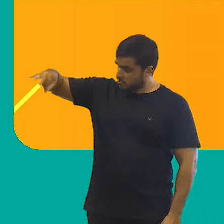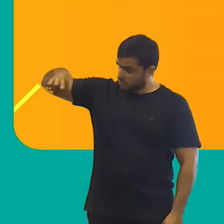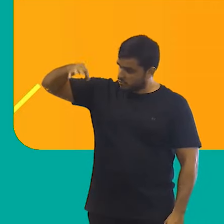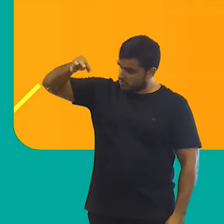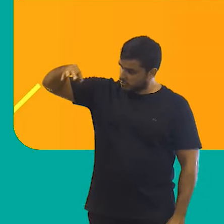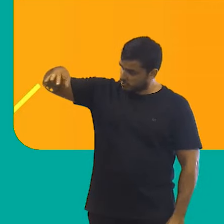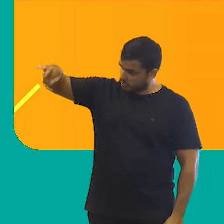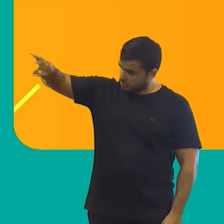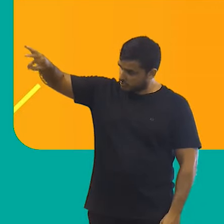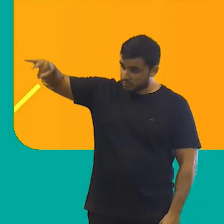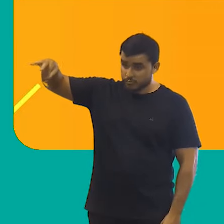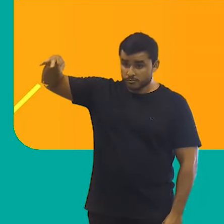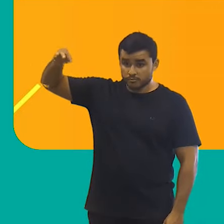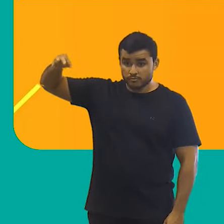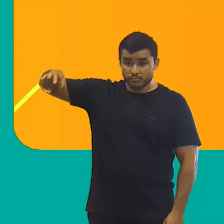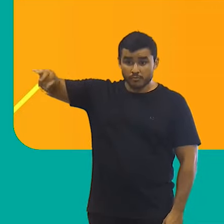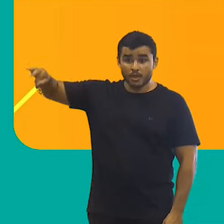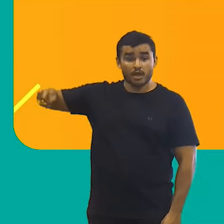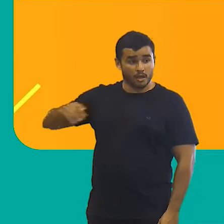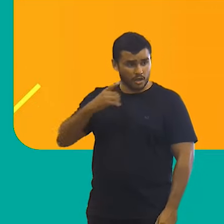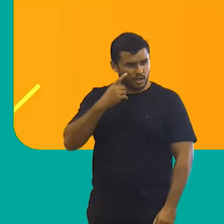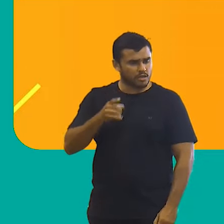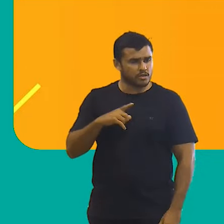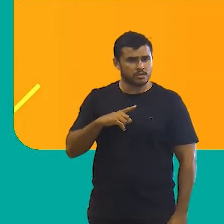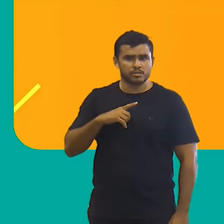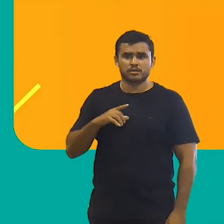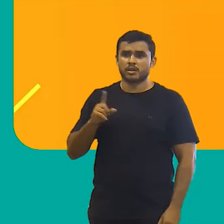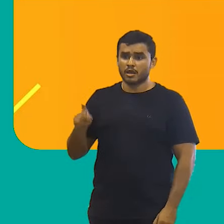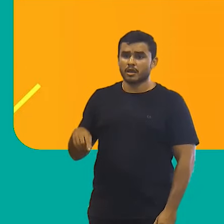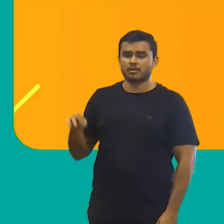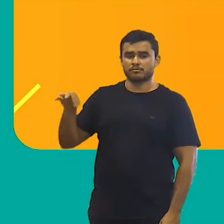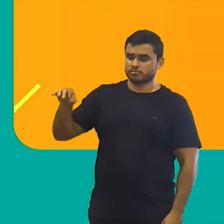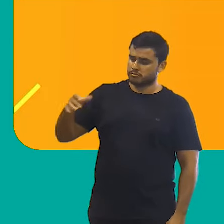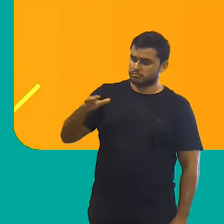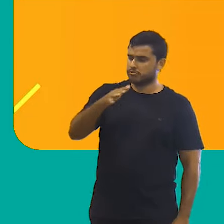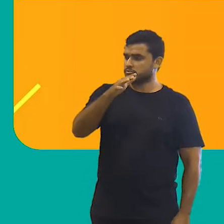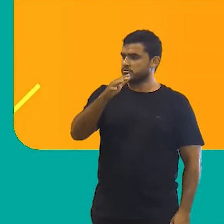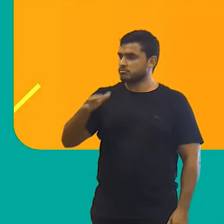volta, vai, volta. Ele tem uma frequência natural de vibração.